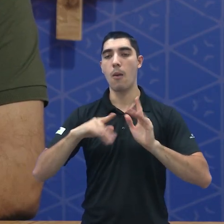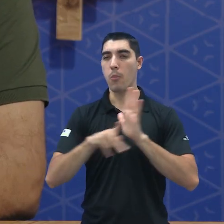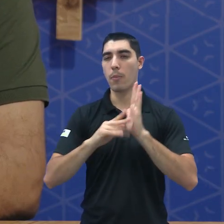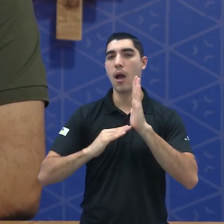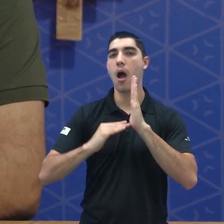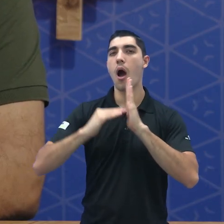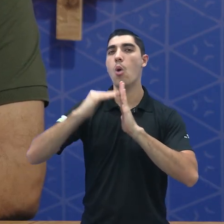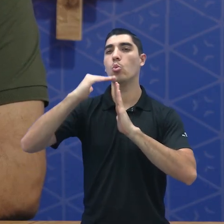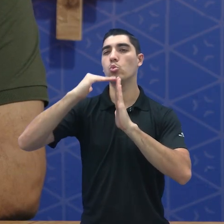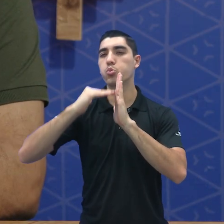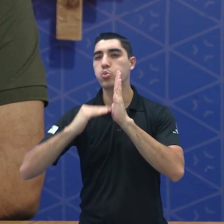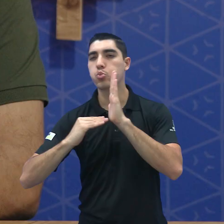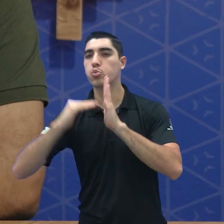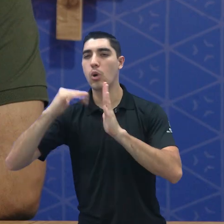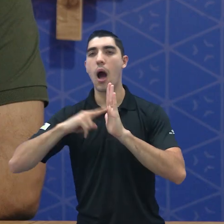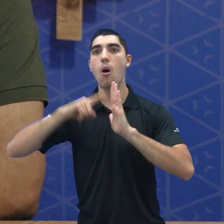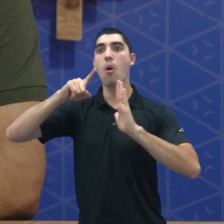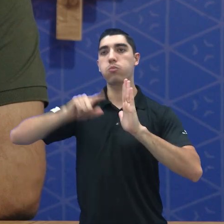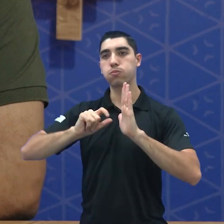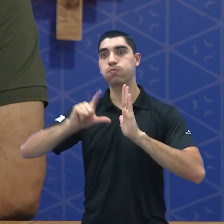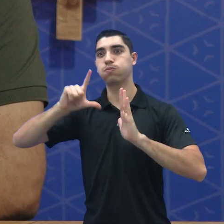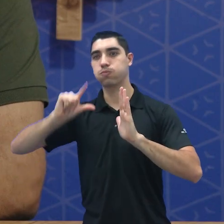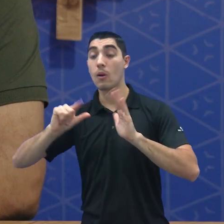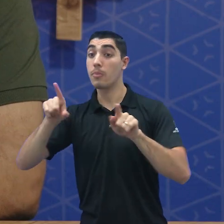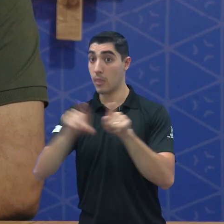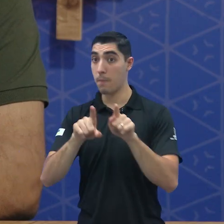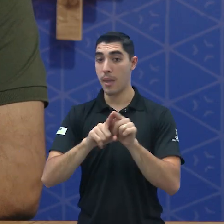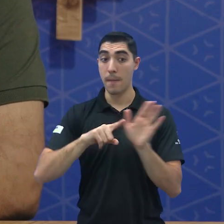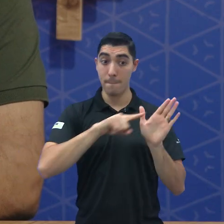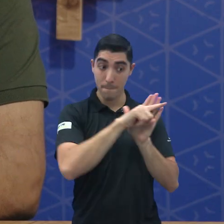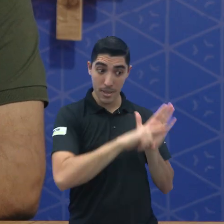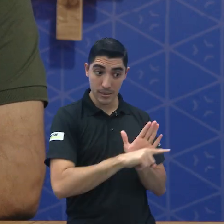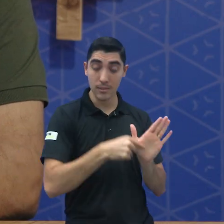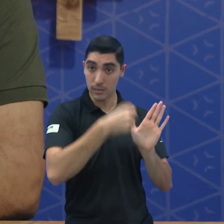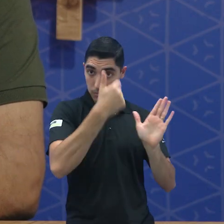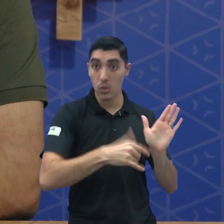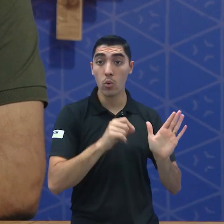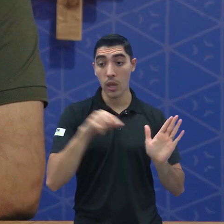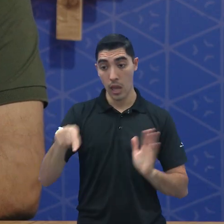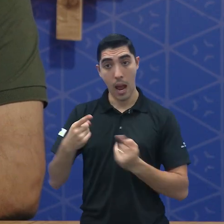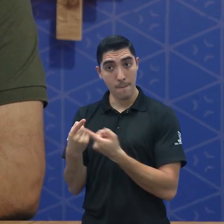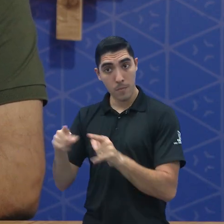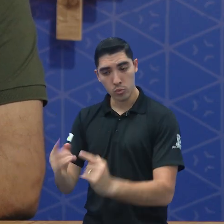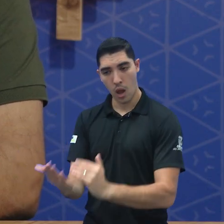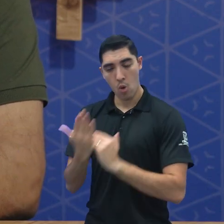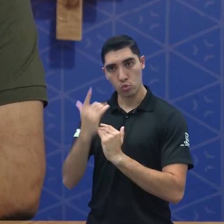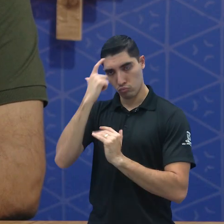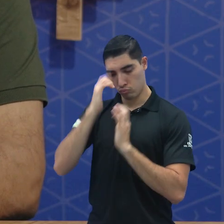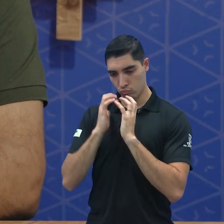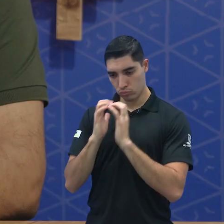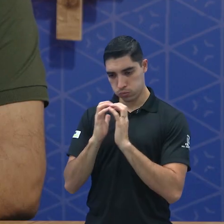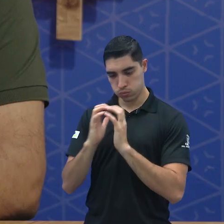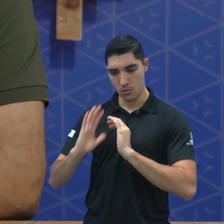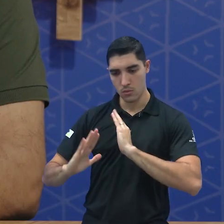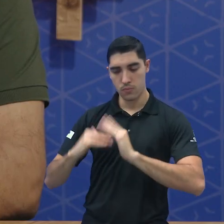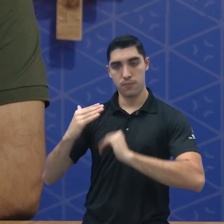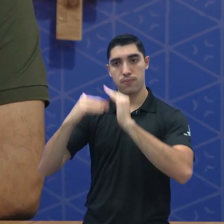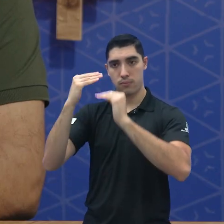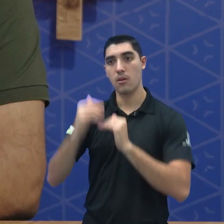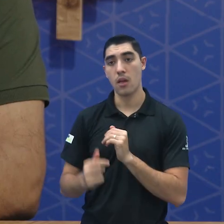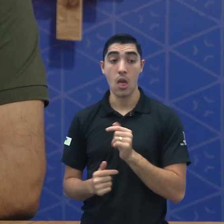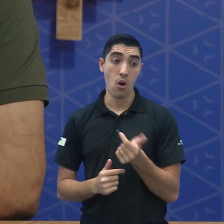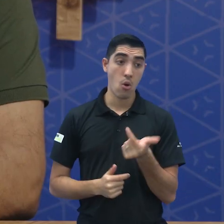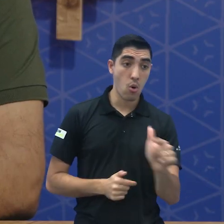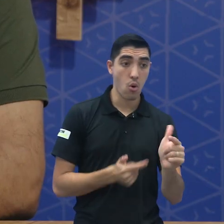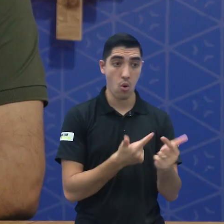aparecer, e é comprovado cientificamente que isso mexe muito na cabeça dos alunos. Então trabalha uma área que